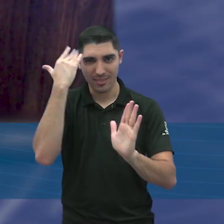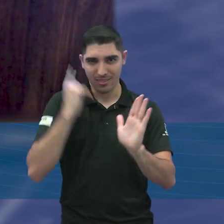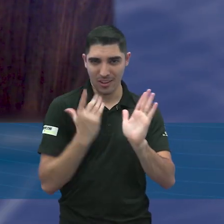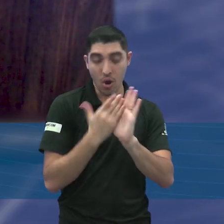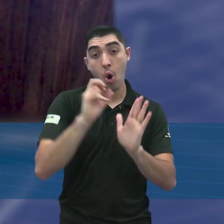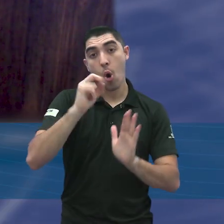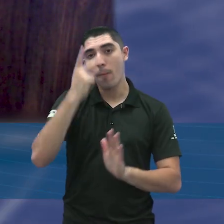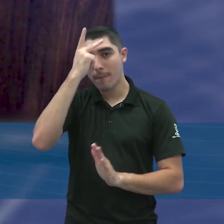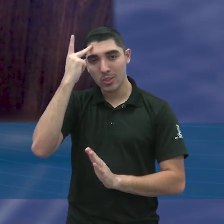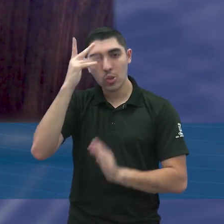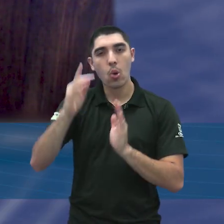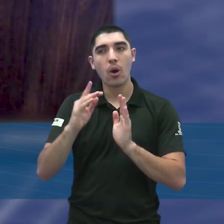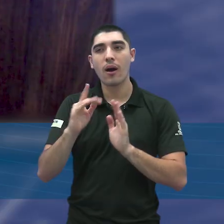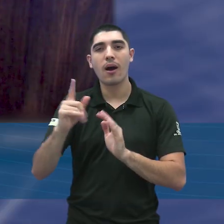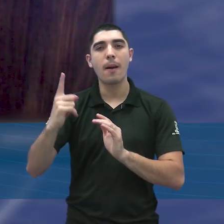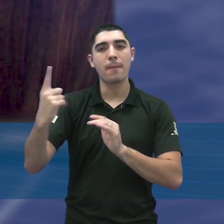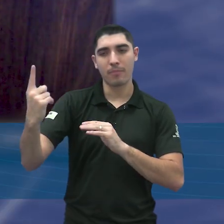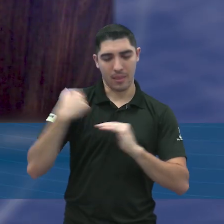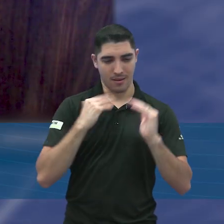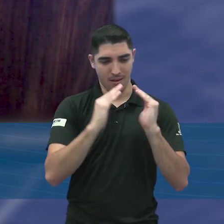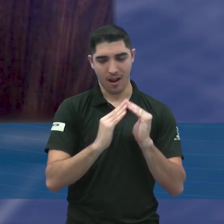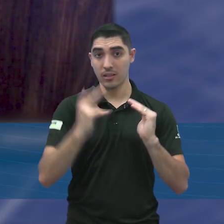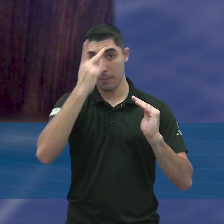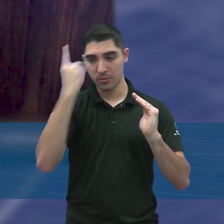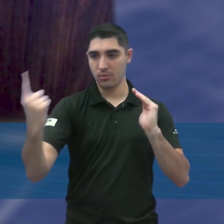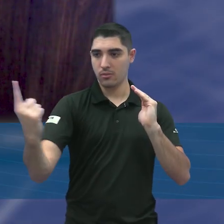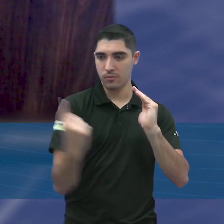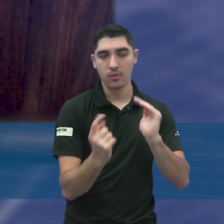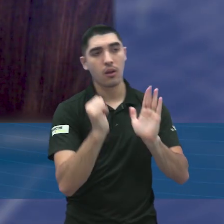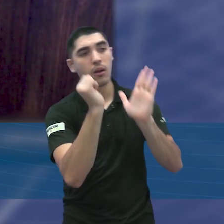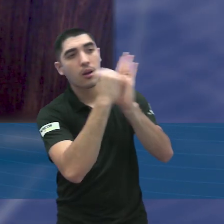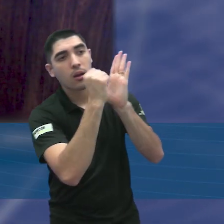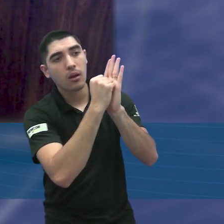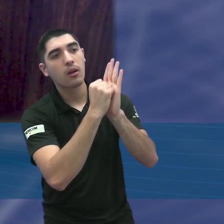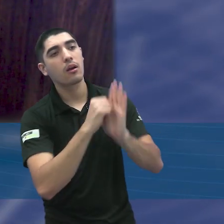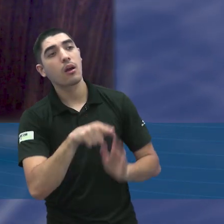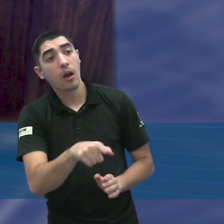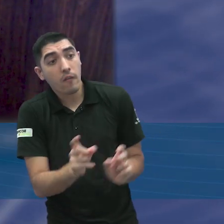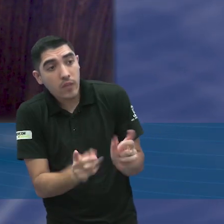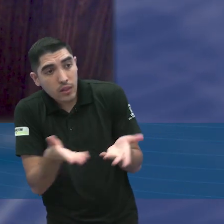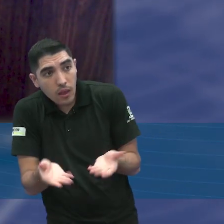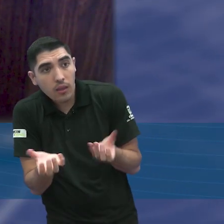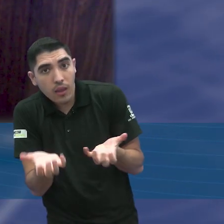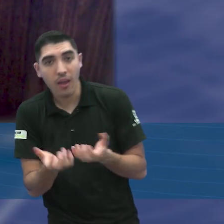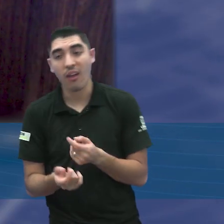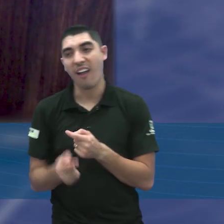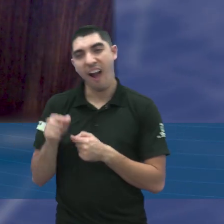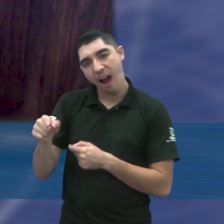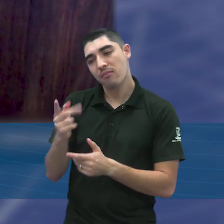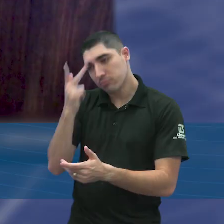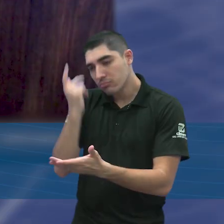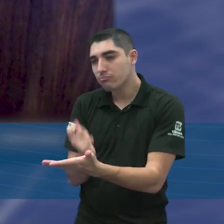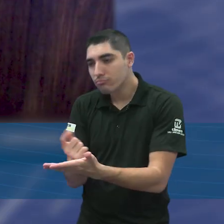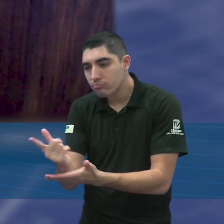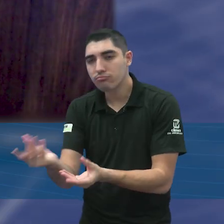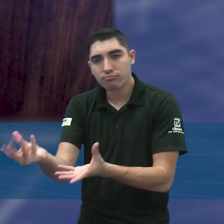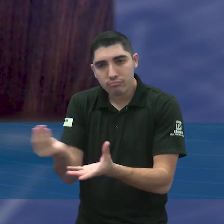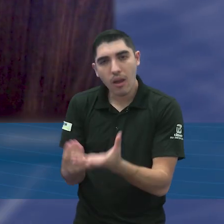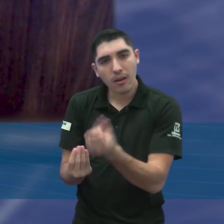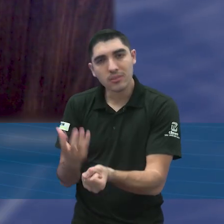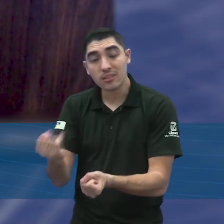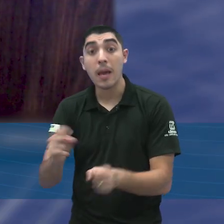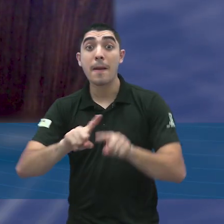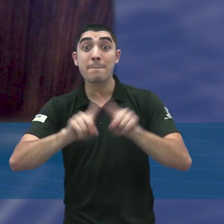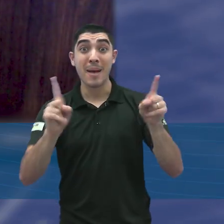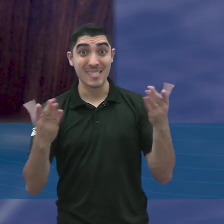vendedores porta a porta. Então, eles tinham um alcance menor. Com o e-commerce,